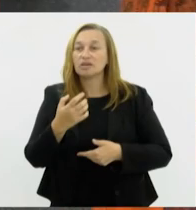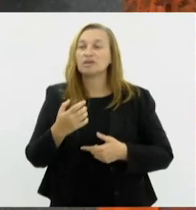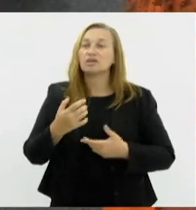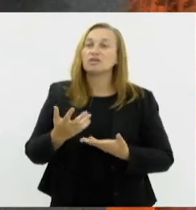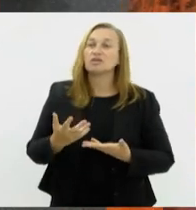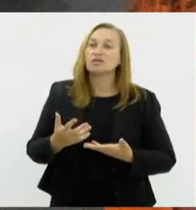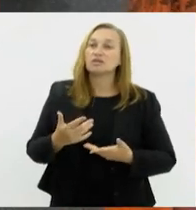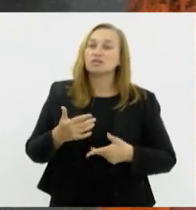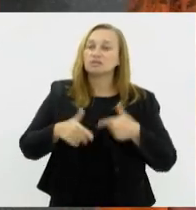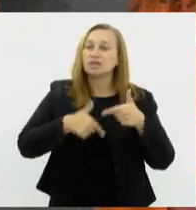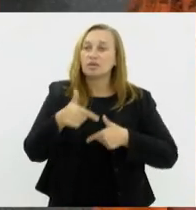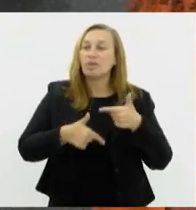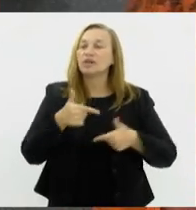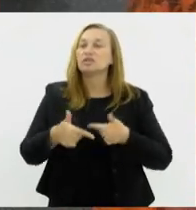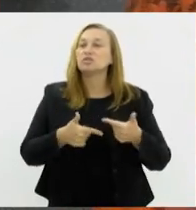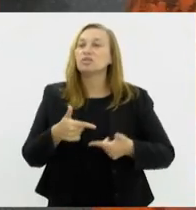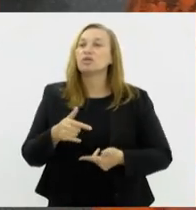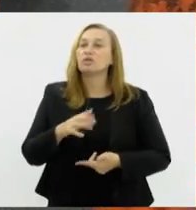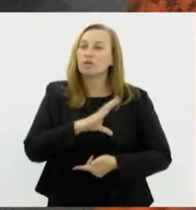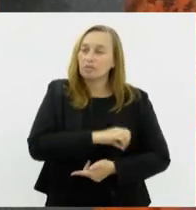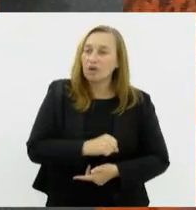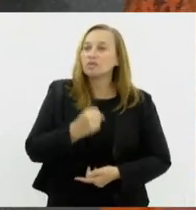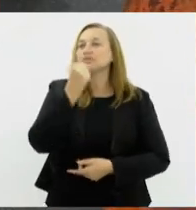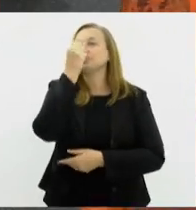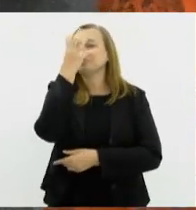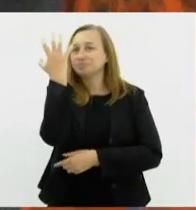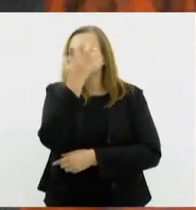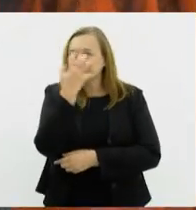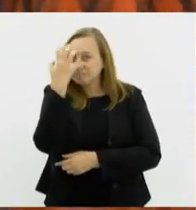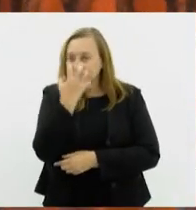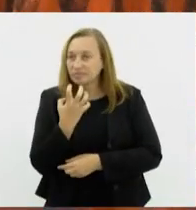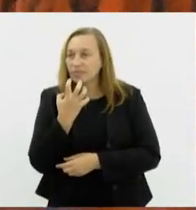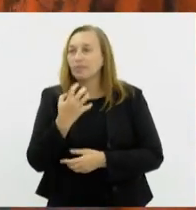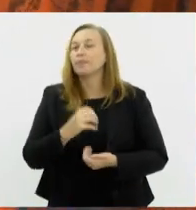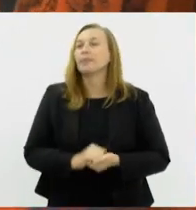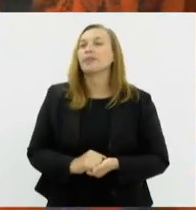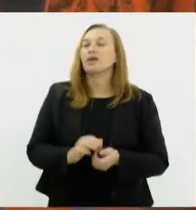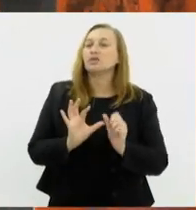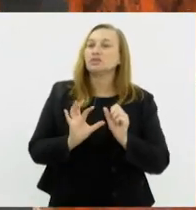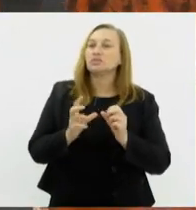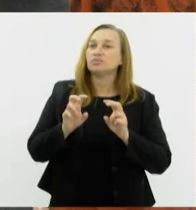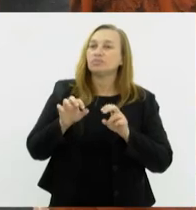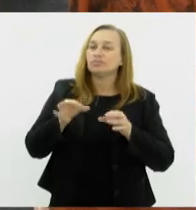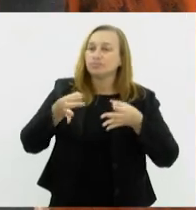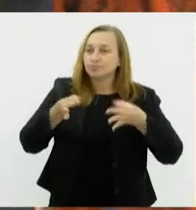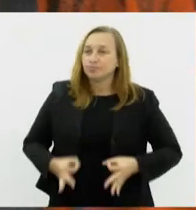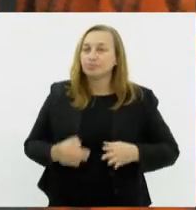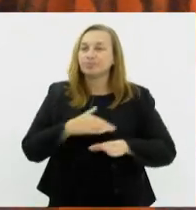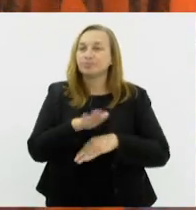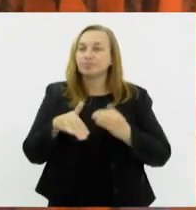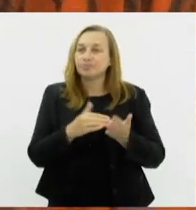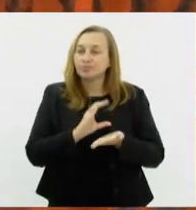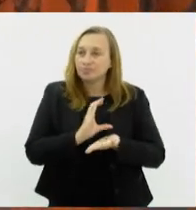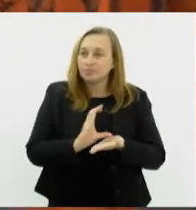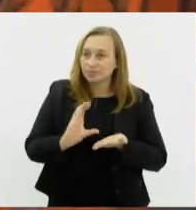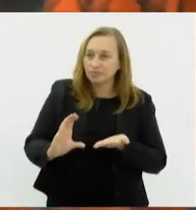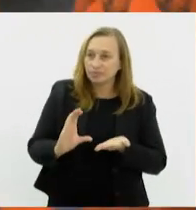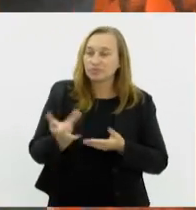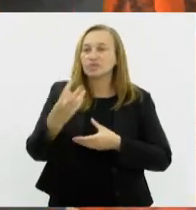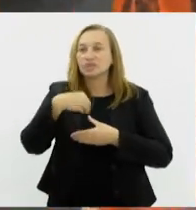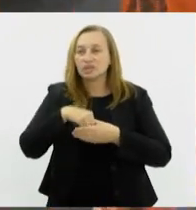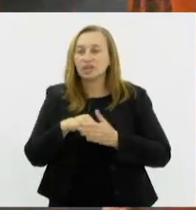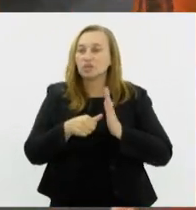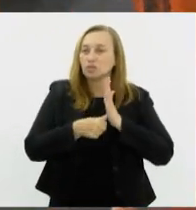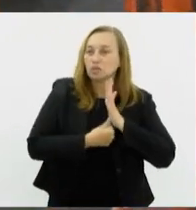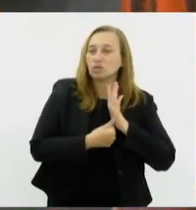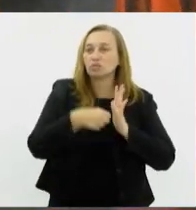muita idoneidade, muita seriedade, um trabalho muito honesto, um trabalho onde todo o recurso que é gerado dentro daquele